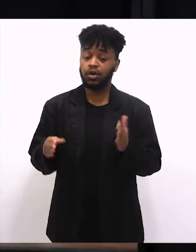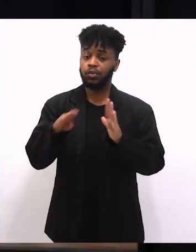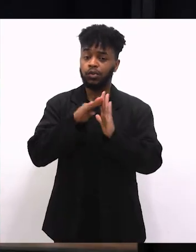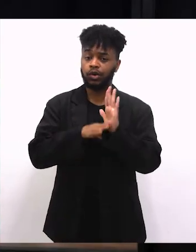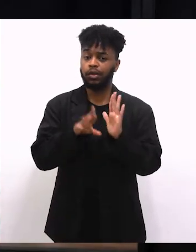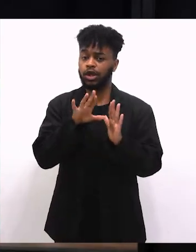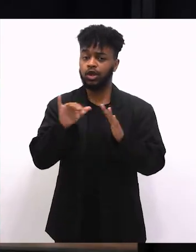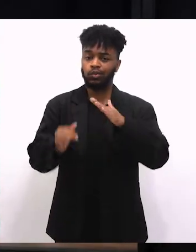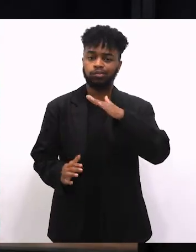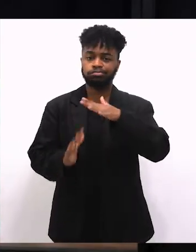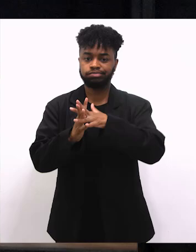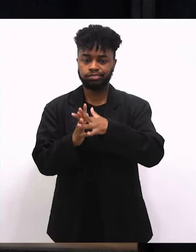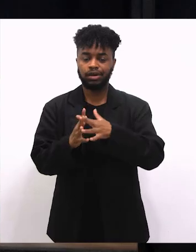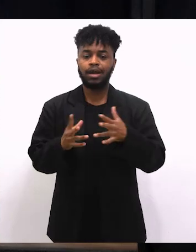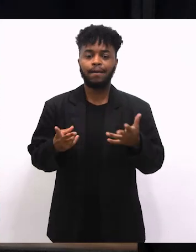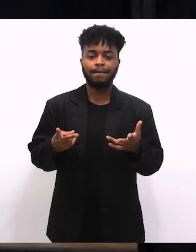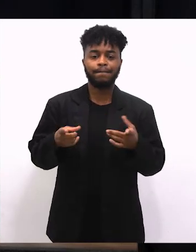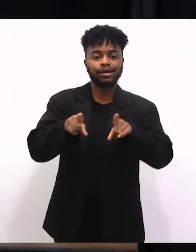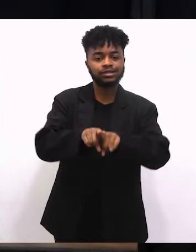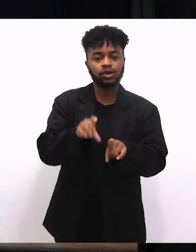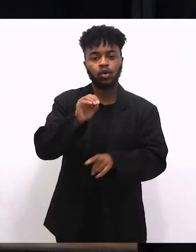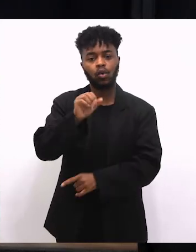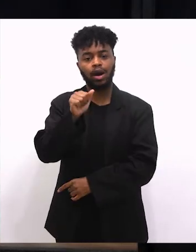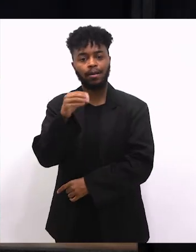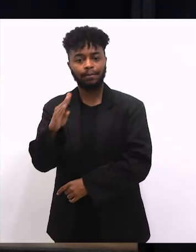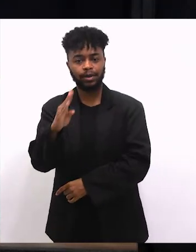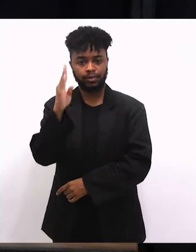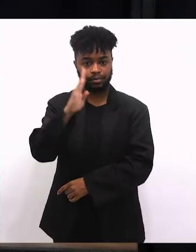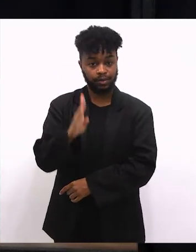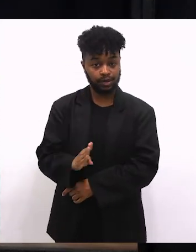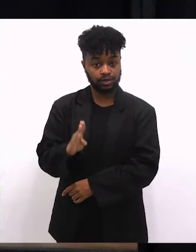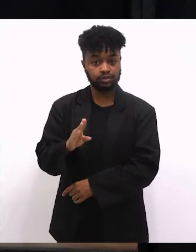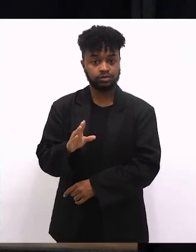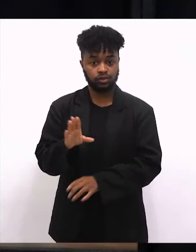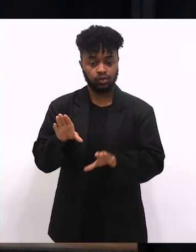Bom, programa Rio Sem Fronteiras, uma parceria Ordem dos Advogados do